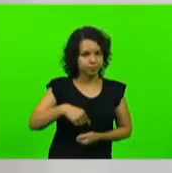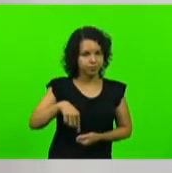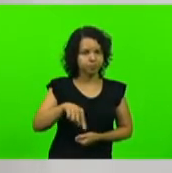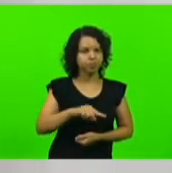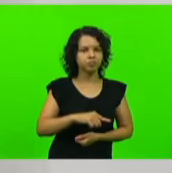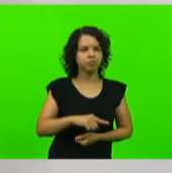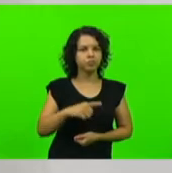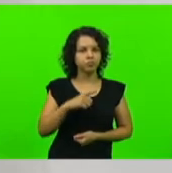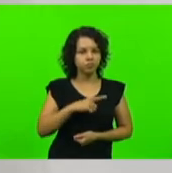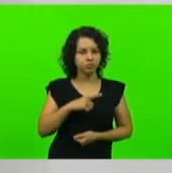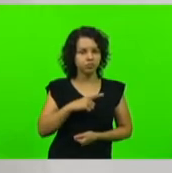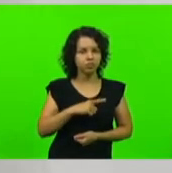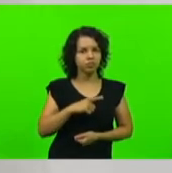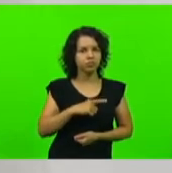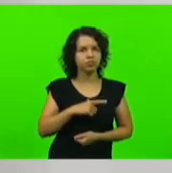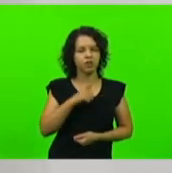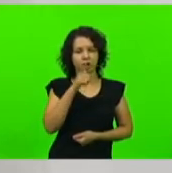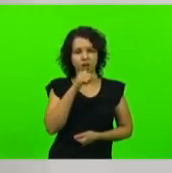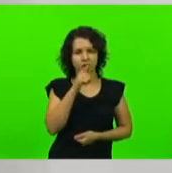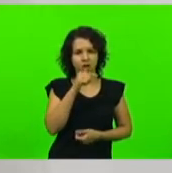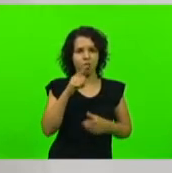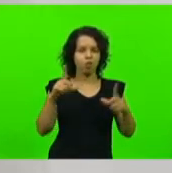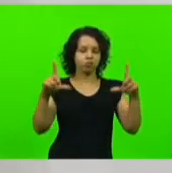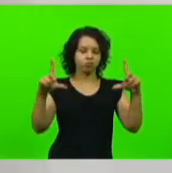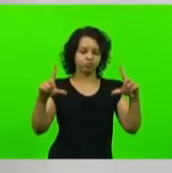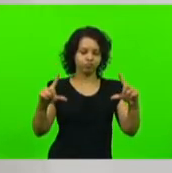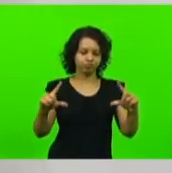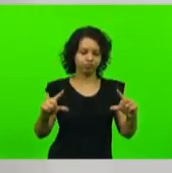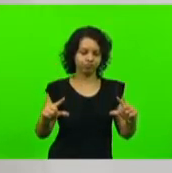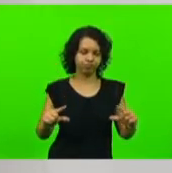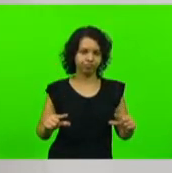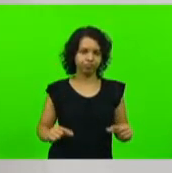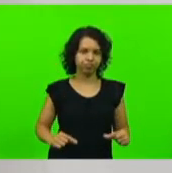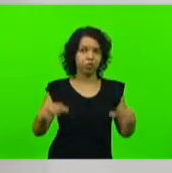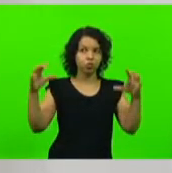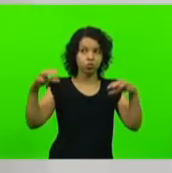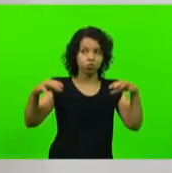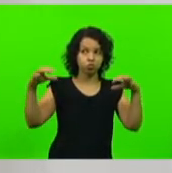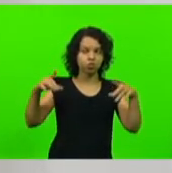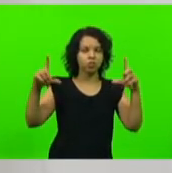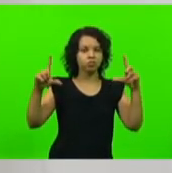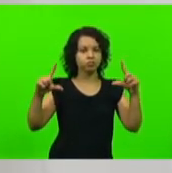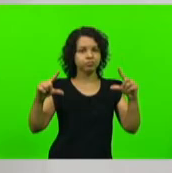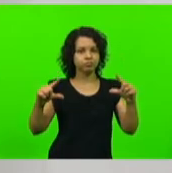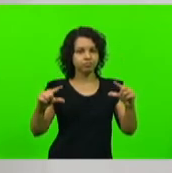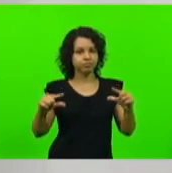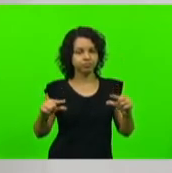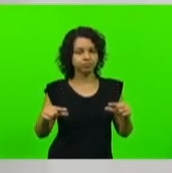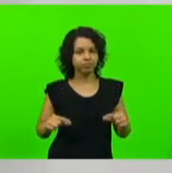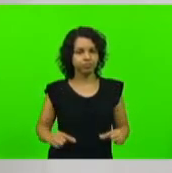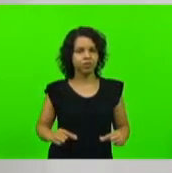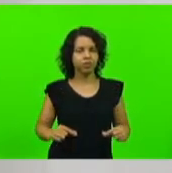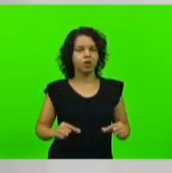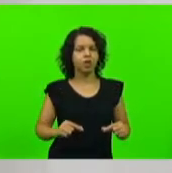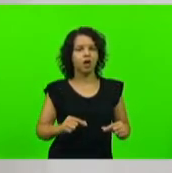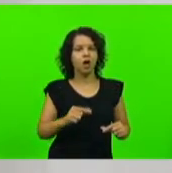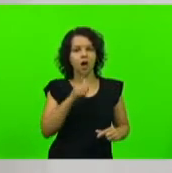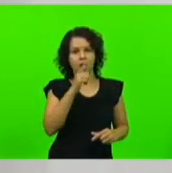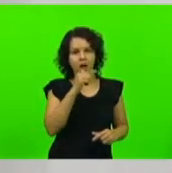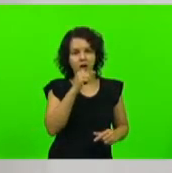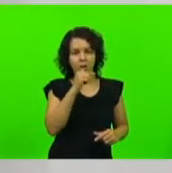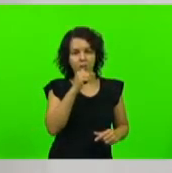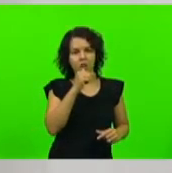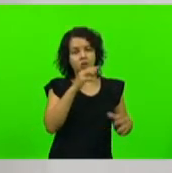uma diminuição dos volumes de chuva no sul do Brasil e um aumento do volume de chuva nas